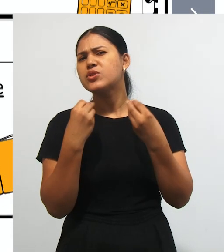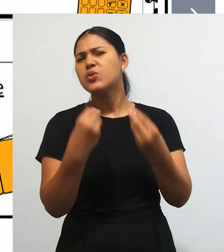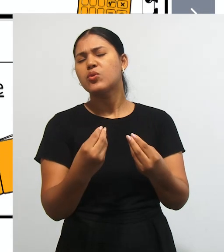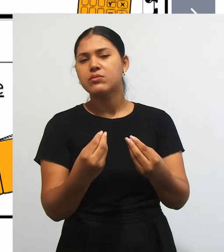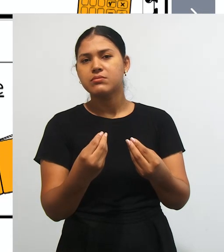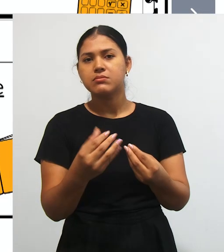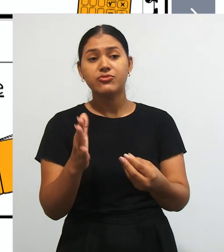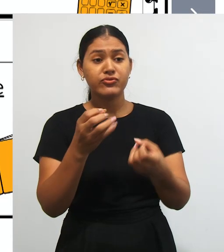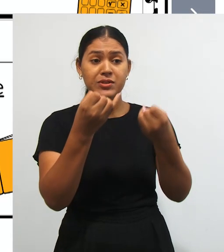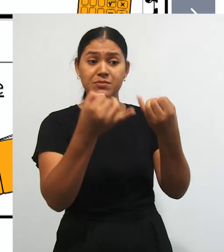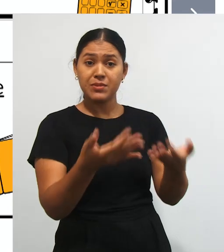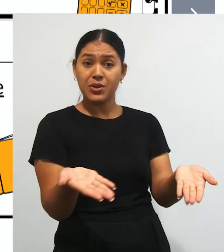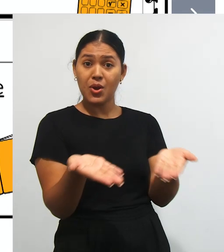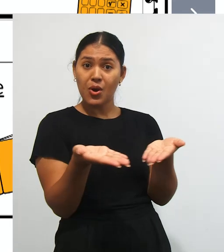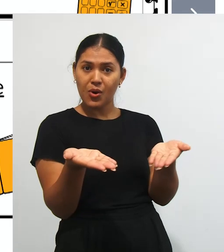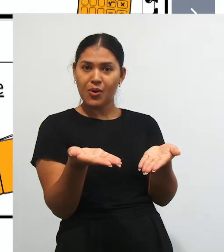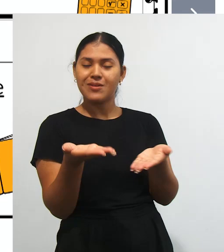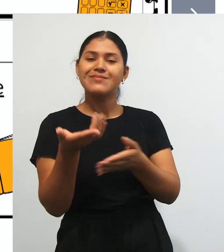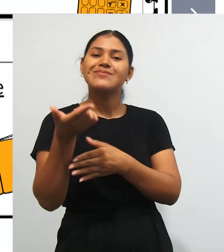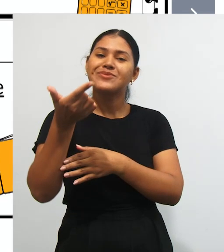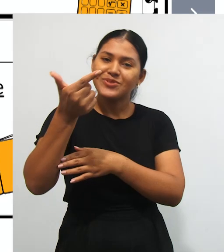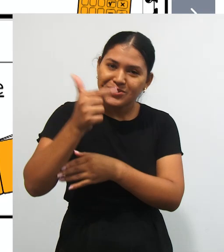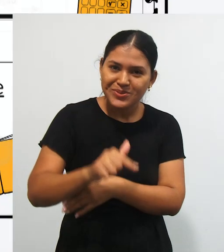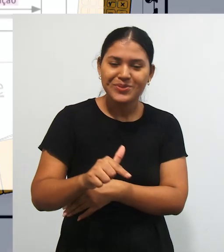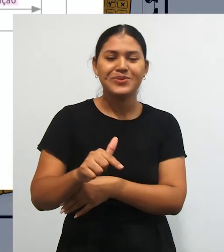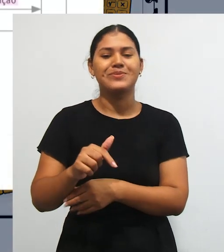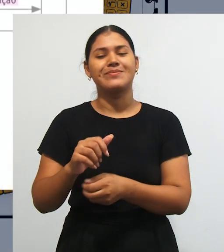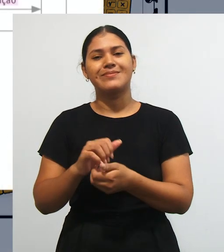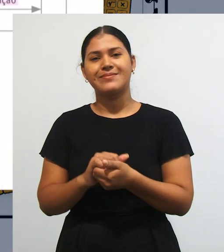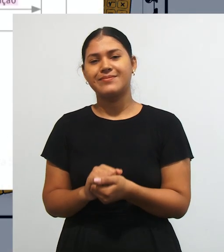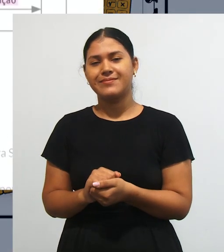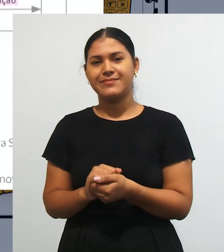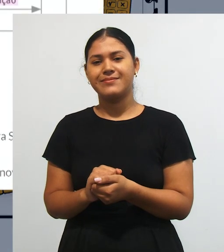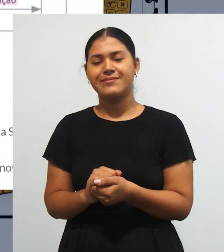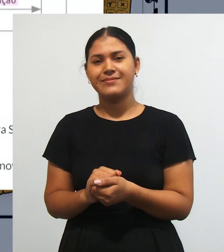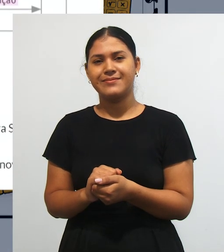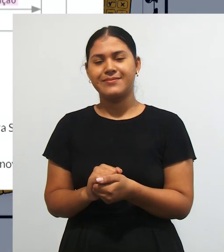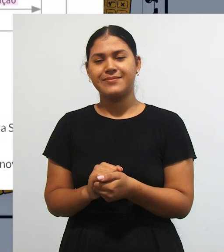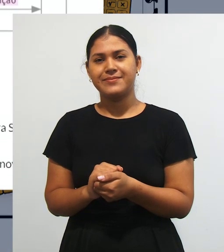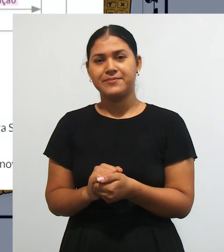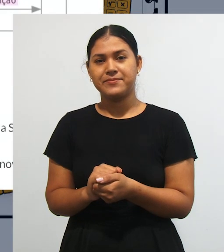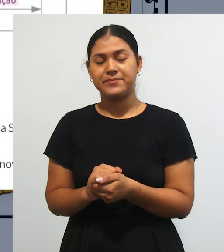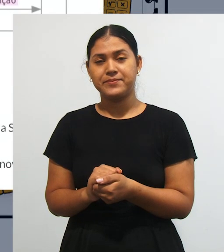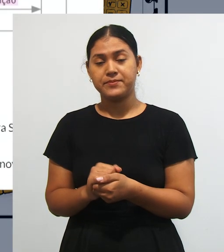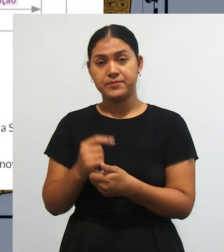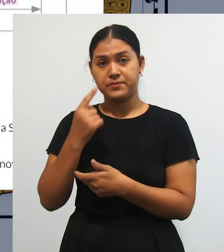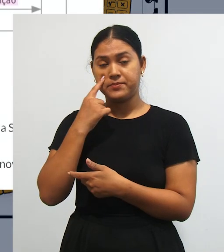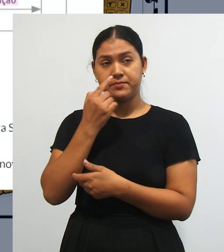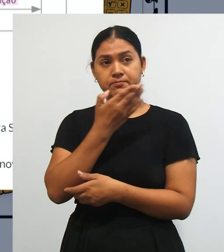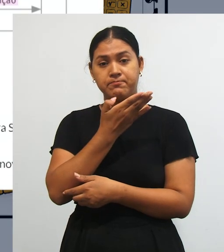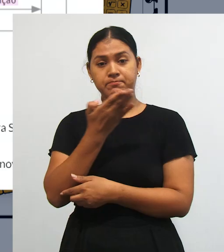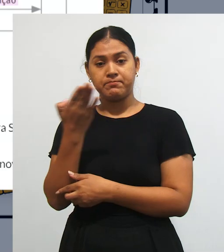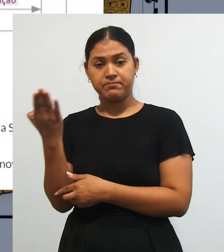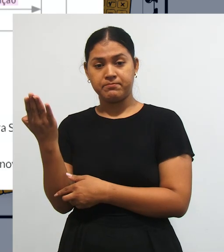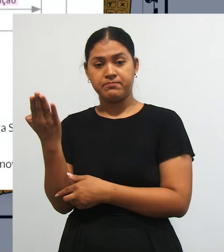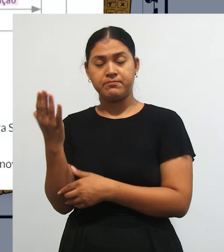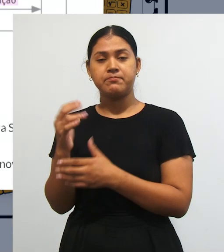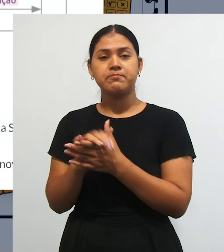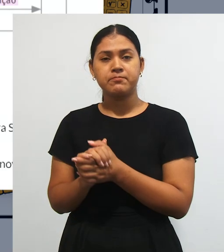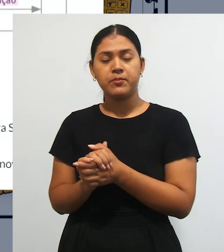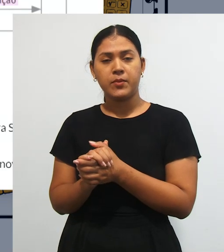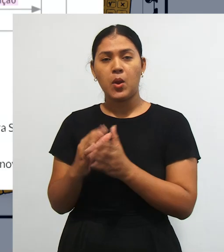não acabei de explicar de que jeito? Pois é, mas não ficou claro, então vamos falar de novo. De que jeito? Esse esquema aqui do Desord